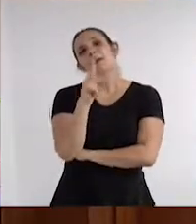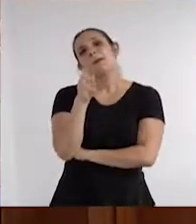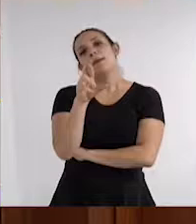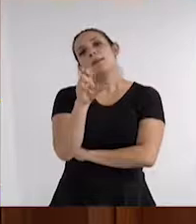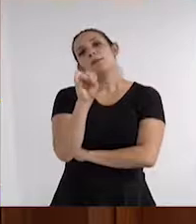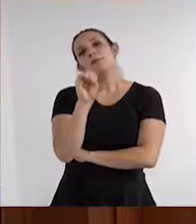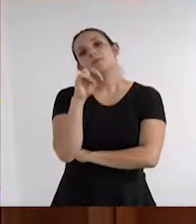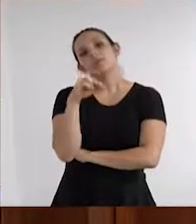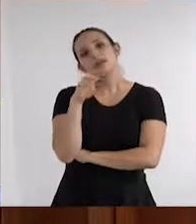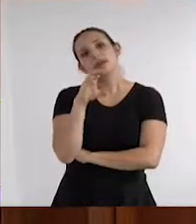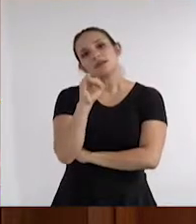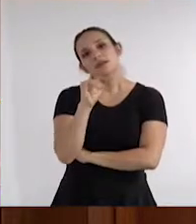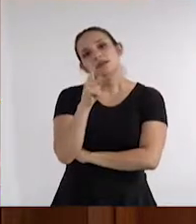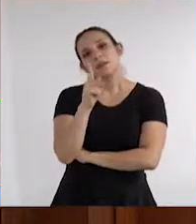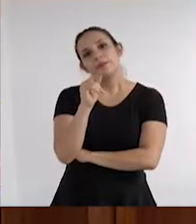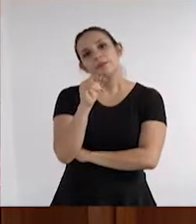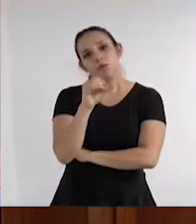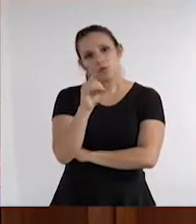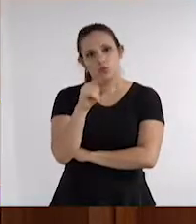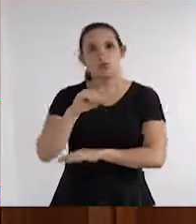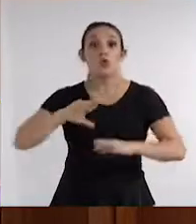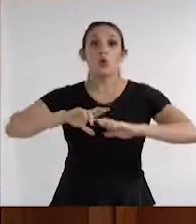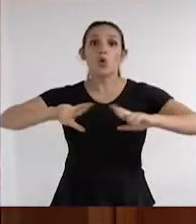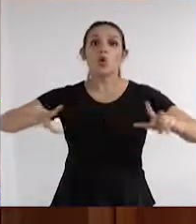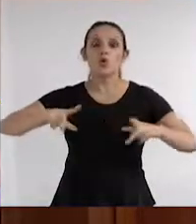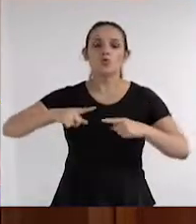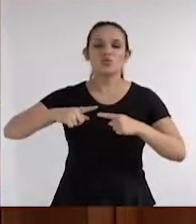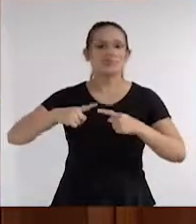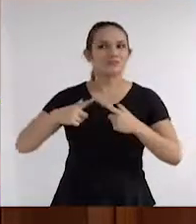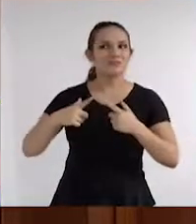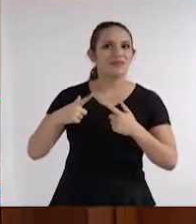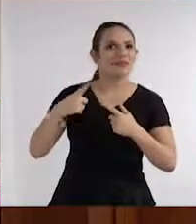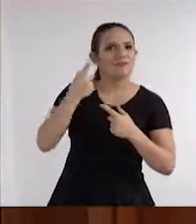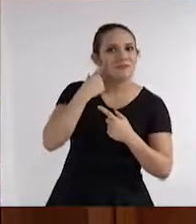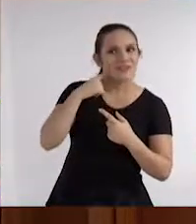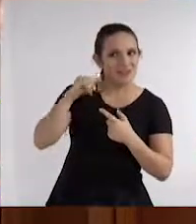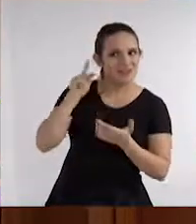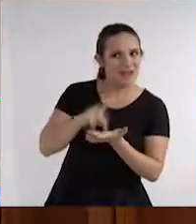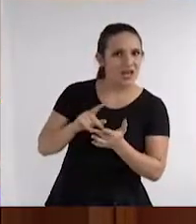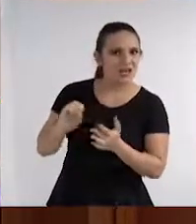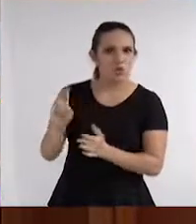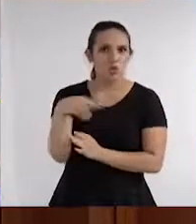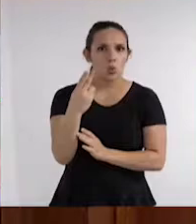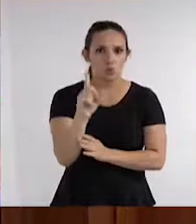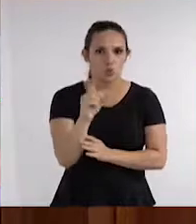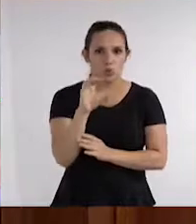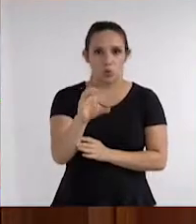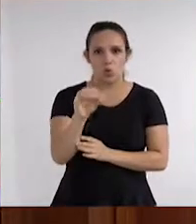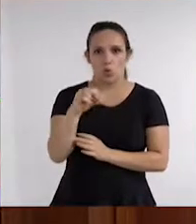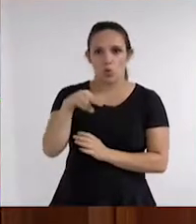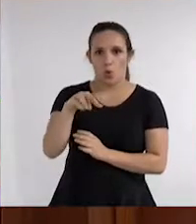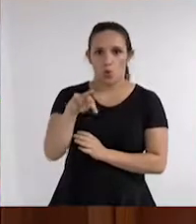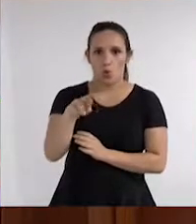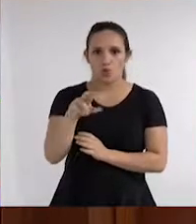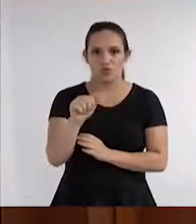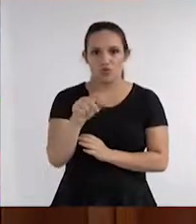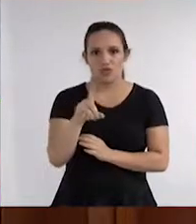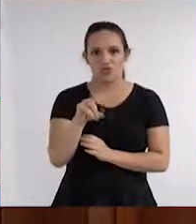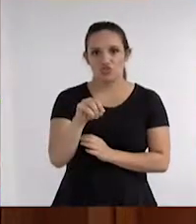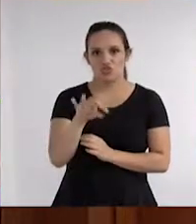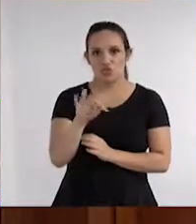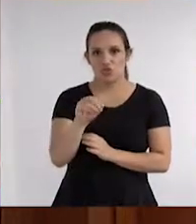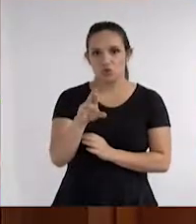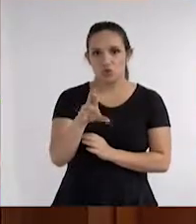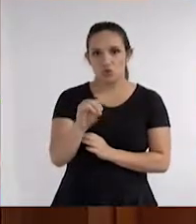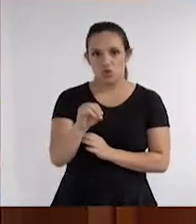a todas as informações, não teve. Não teve, foi colocado a todo momento. Sabe qual que é o problema? São dois.